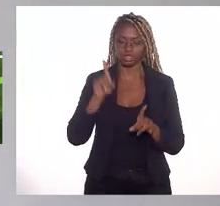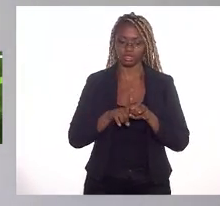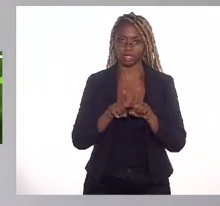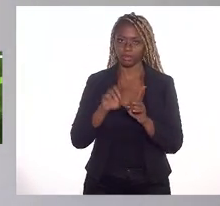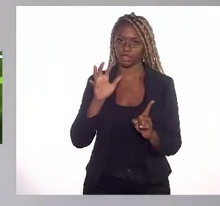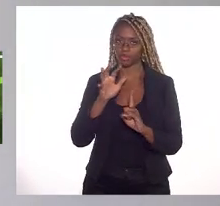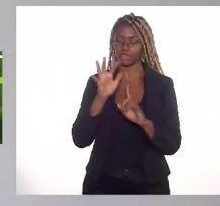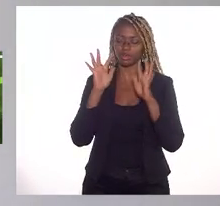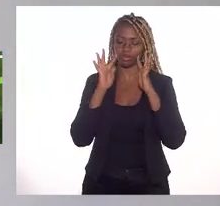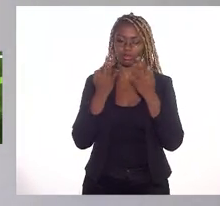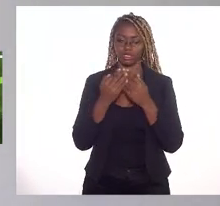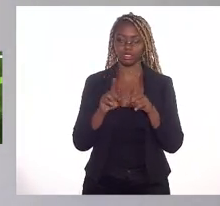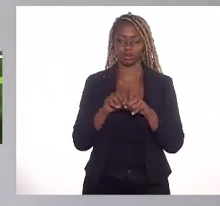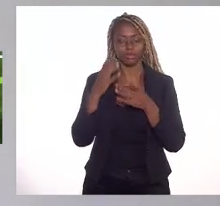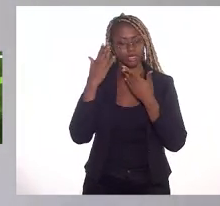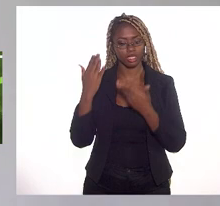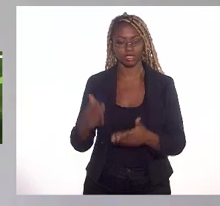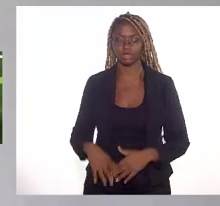Obrigado.